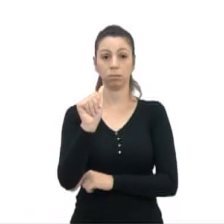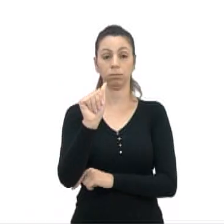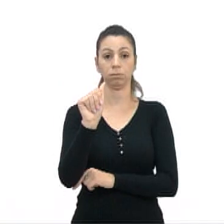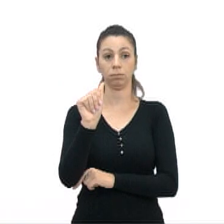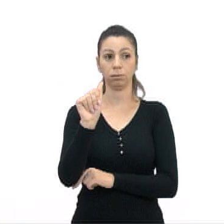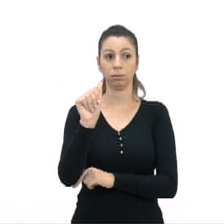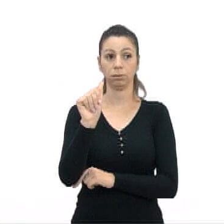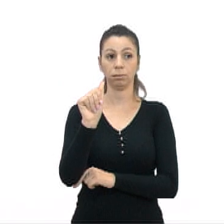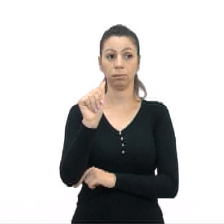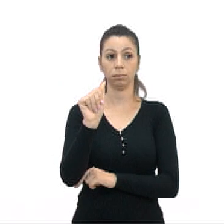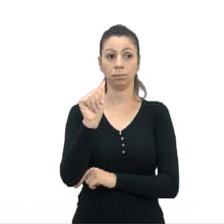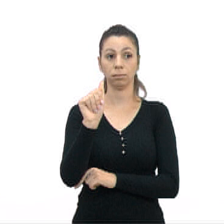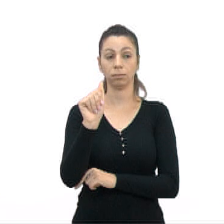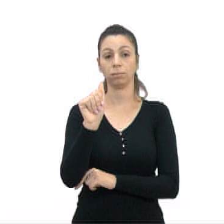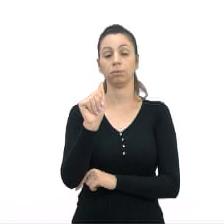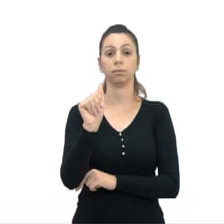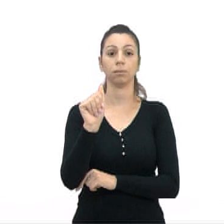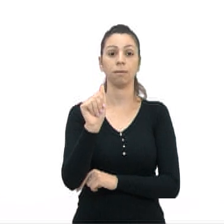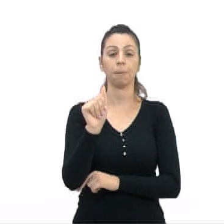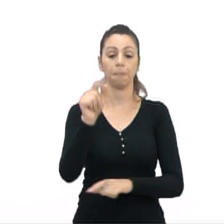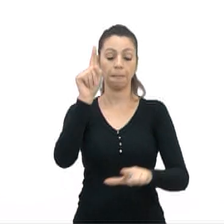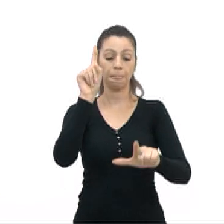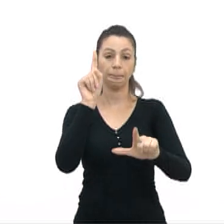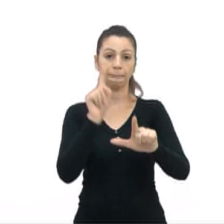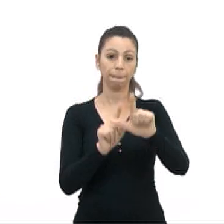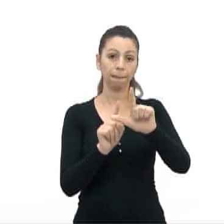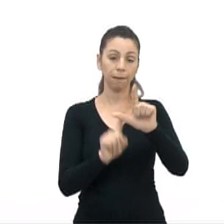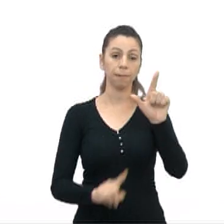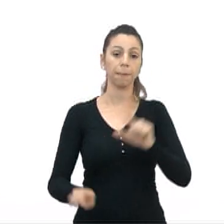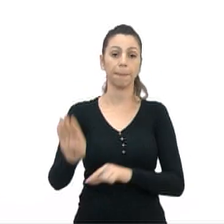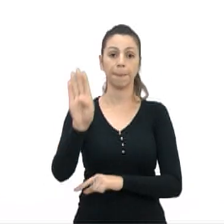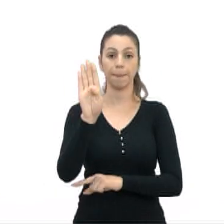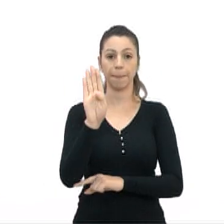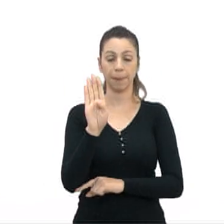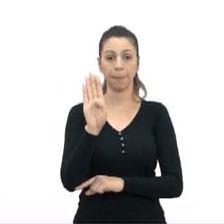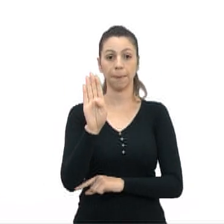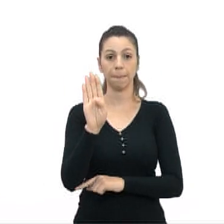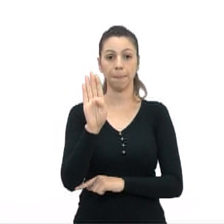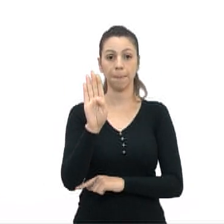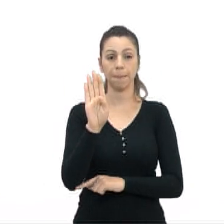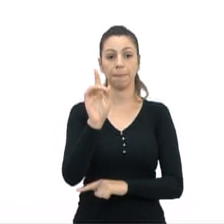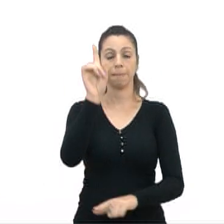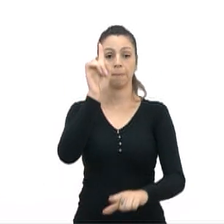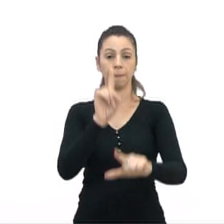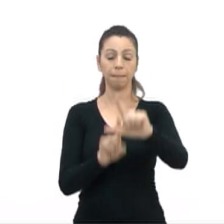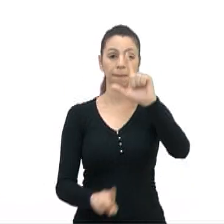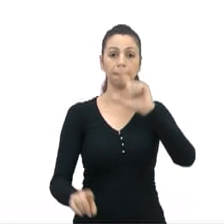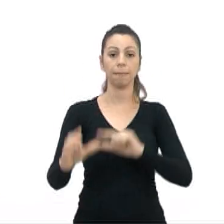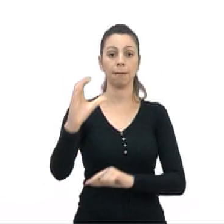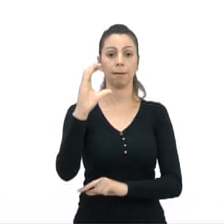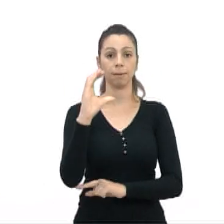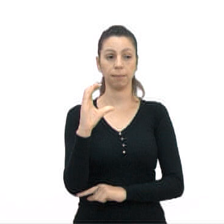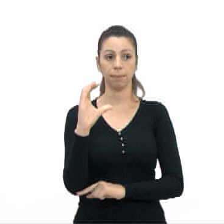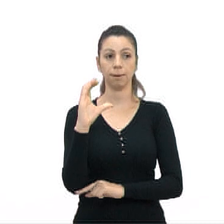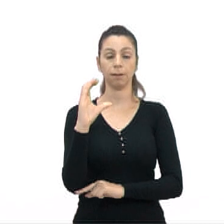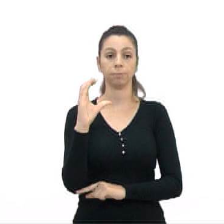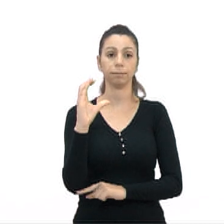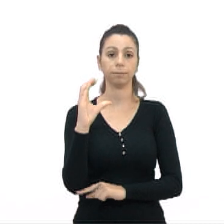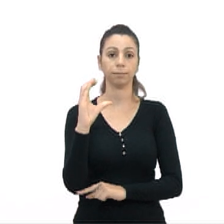Gondwana. B. Laurásia. C. Pangeia.